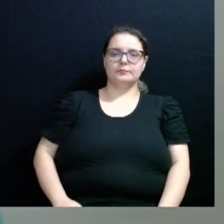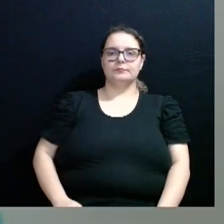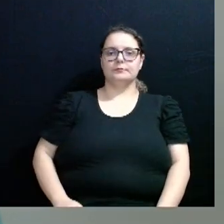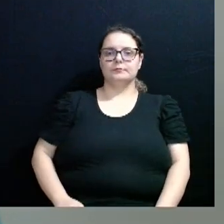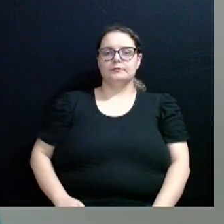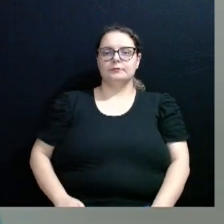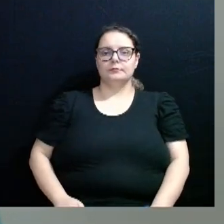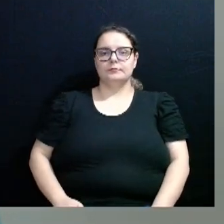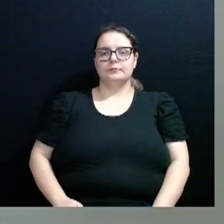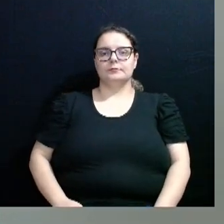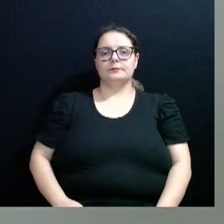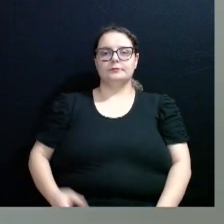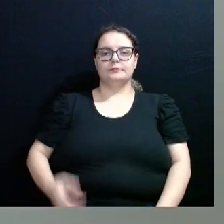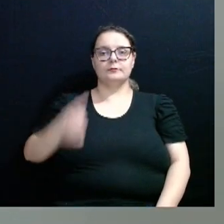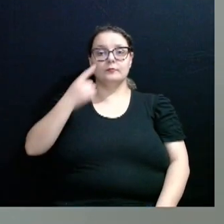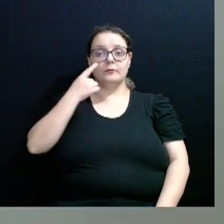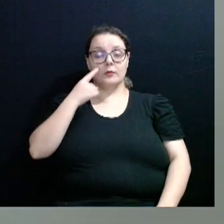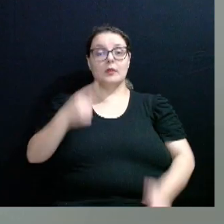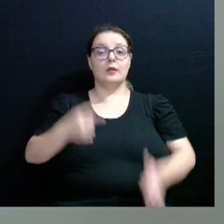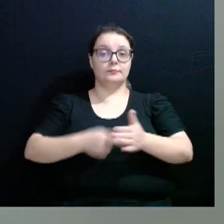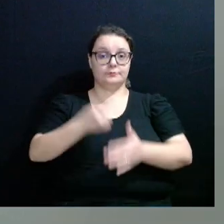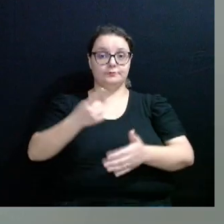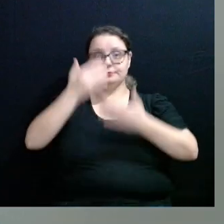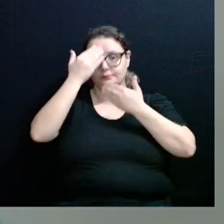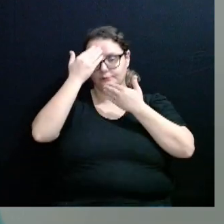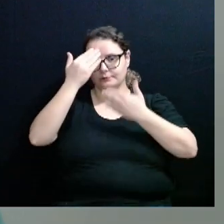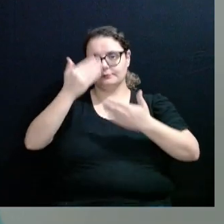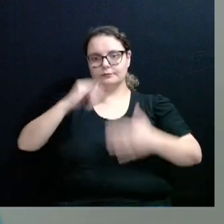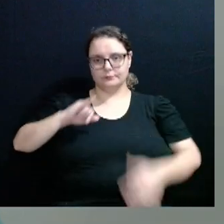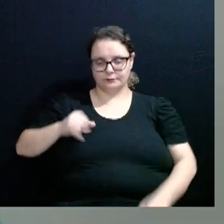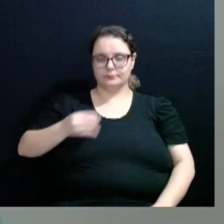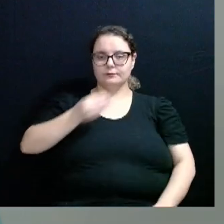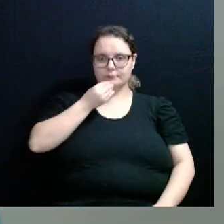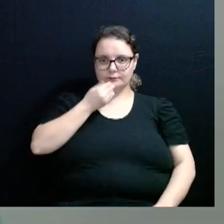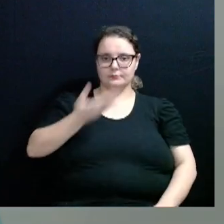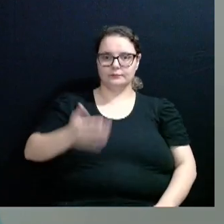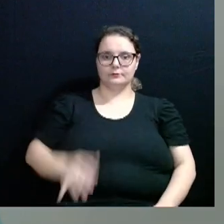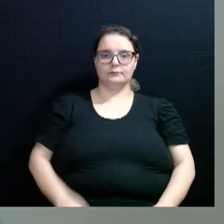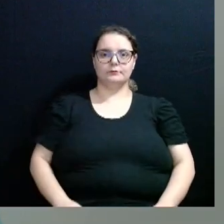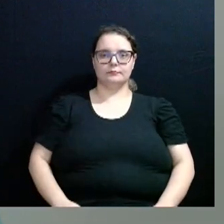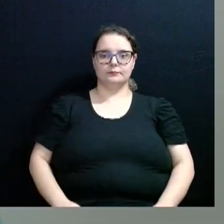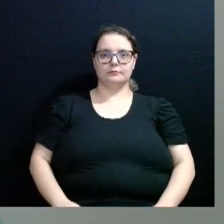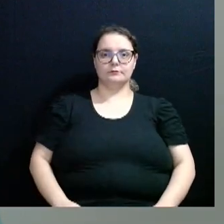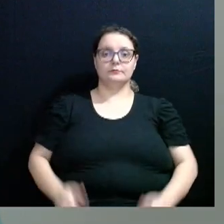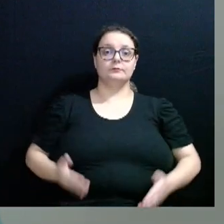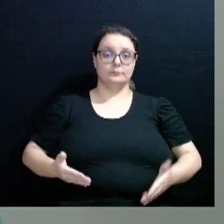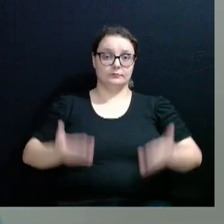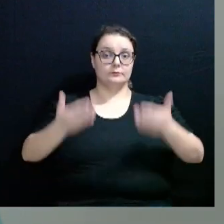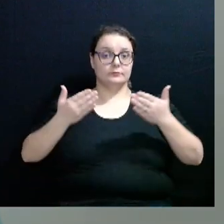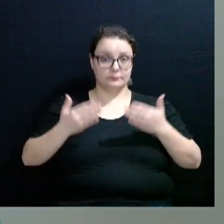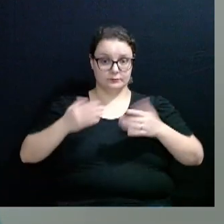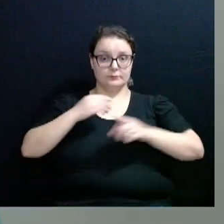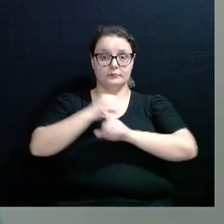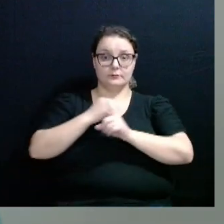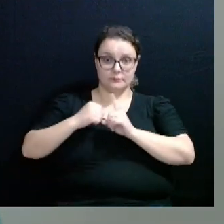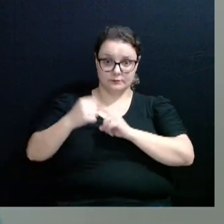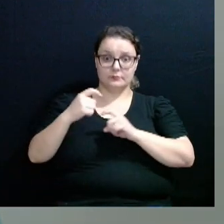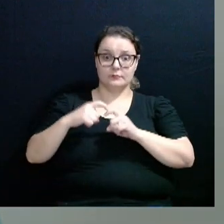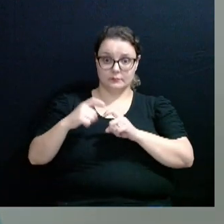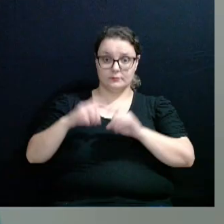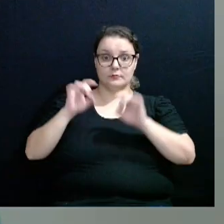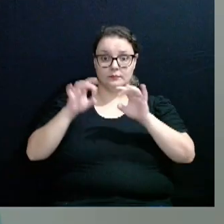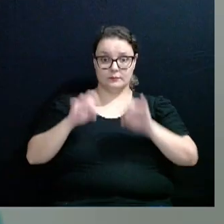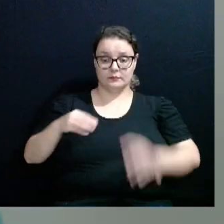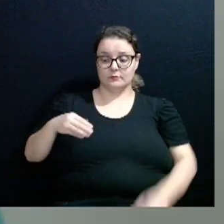Olha, primeiramente, eu agradeço a oportunidade que você está dando para a sociedade médica, em especial a sociedade de